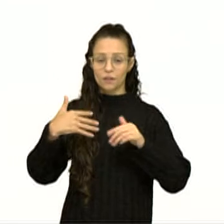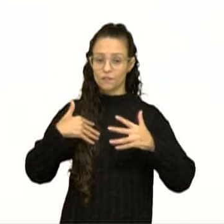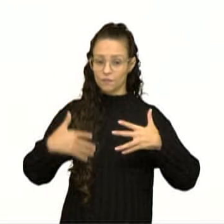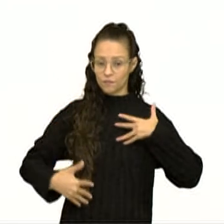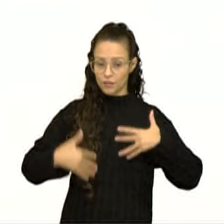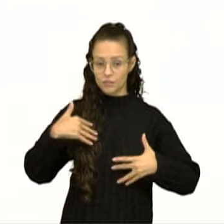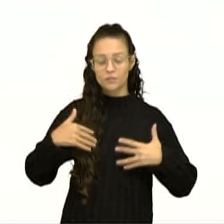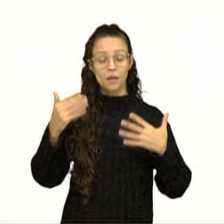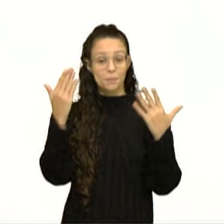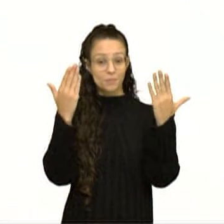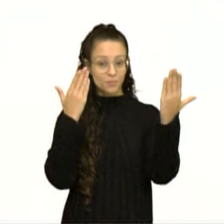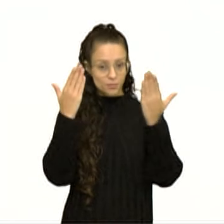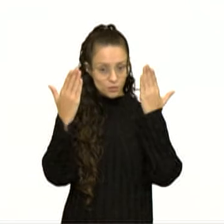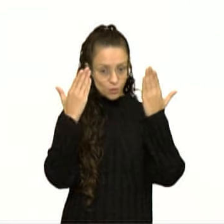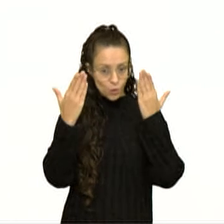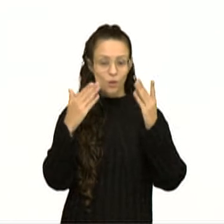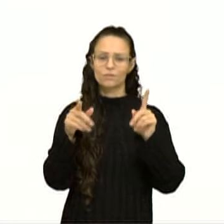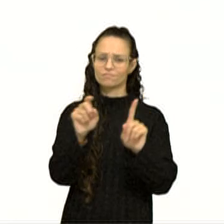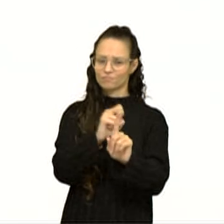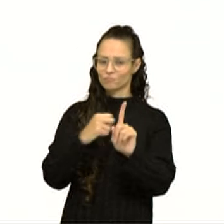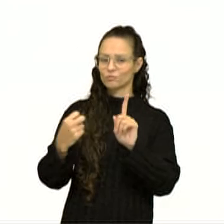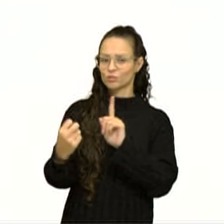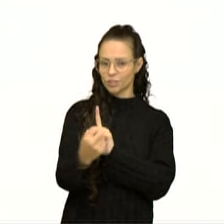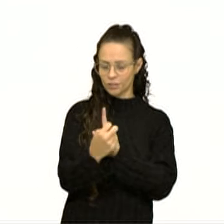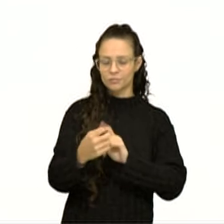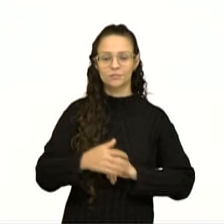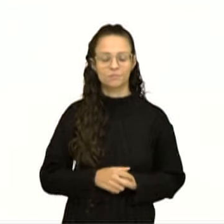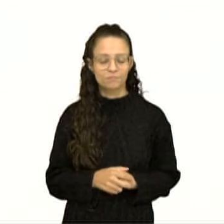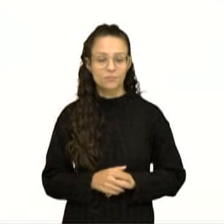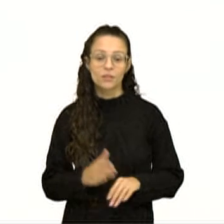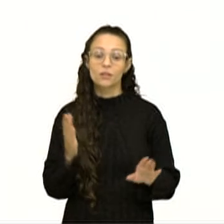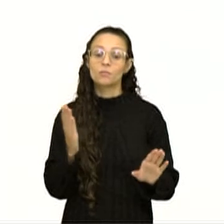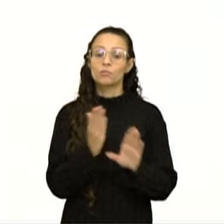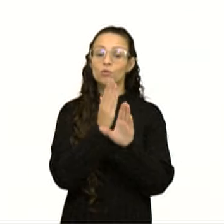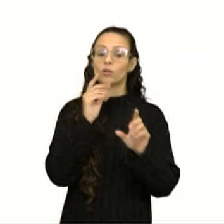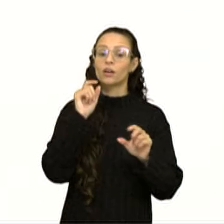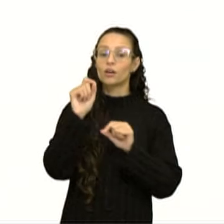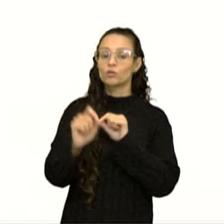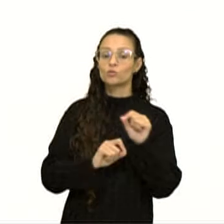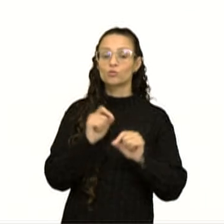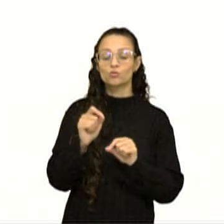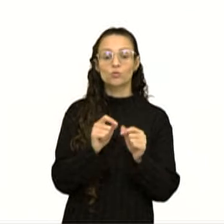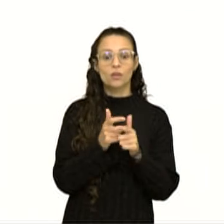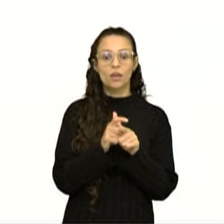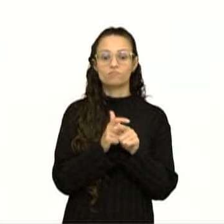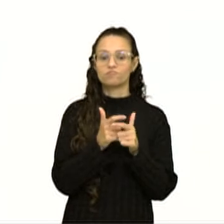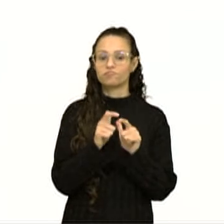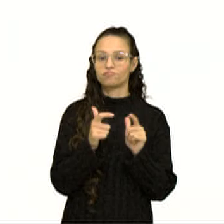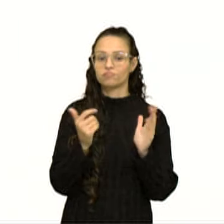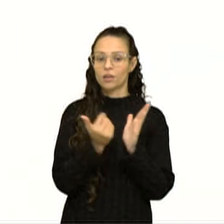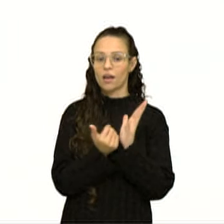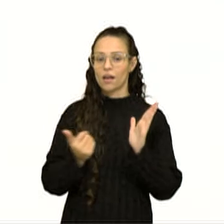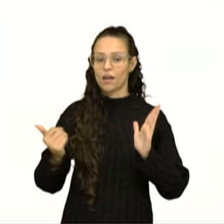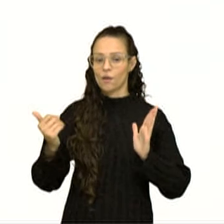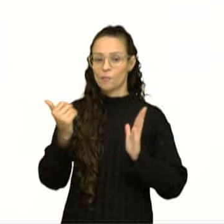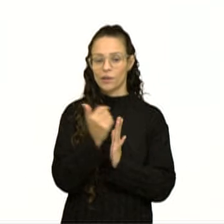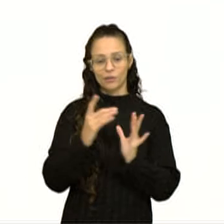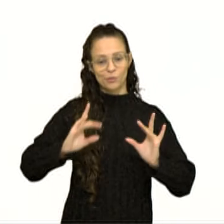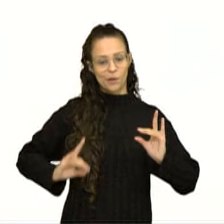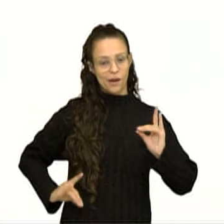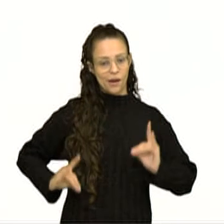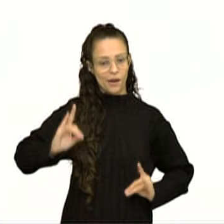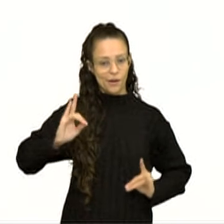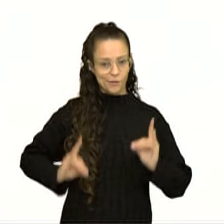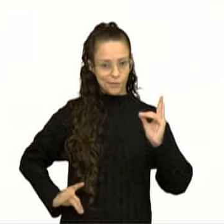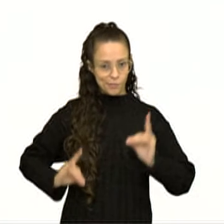físicas, psicológicas e sociais, determinada pelo aumento acentuado dos hormônios